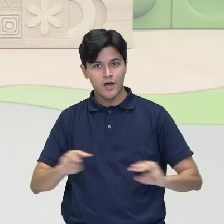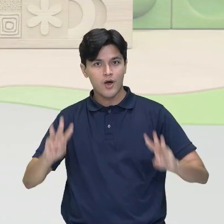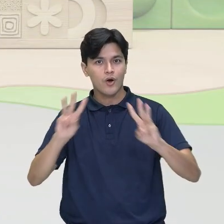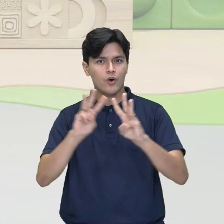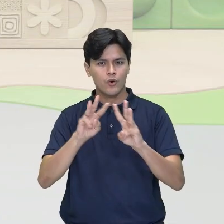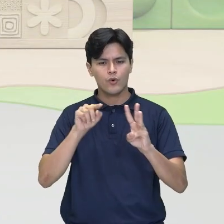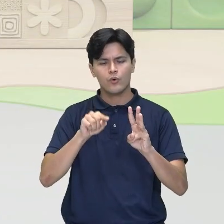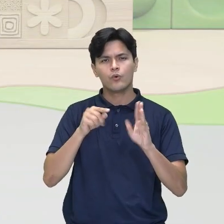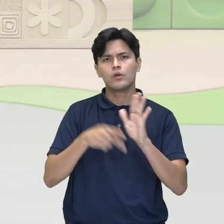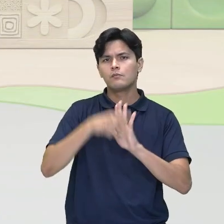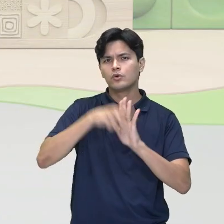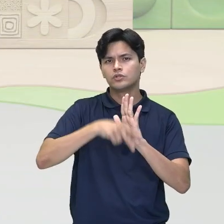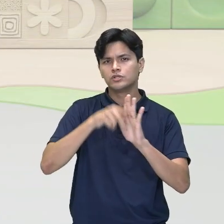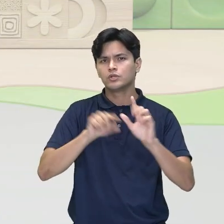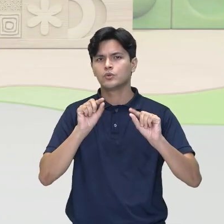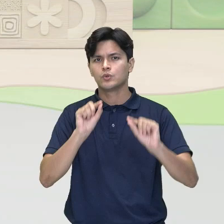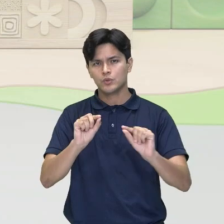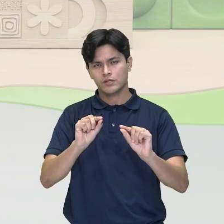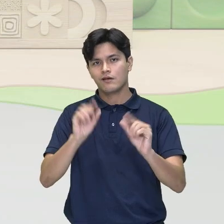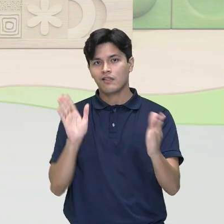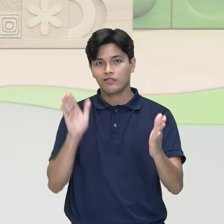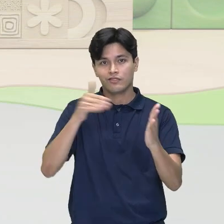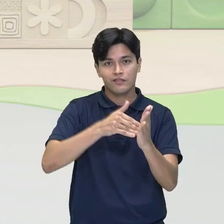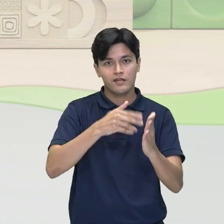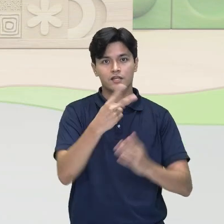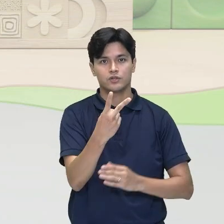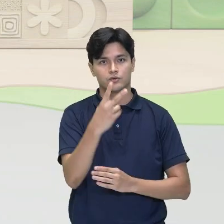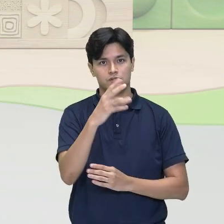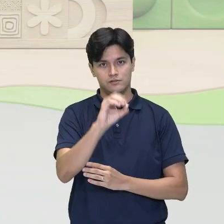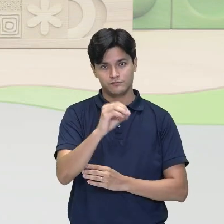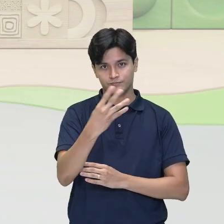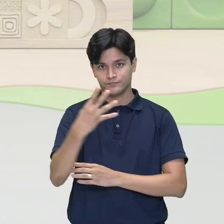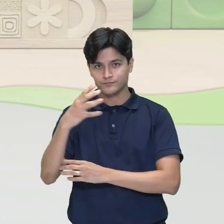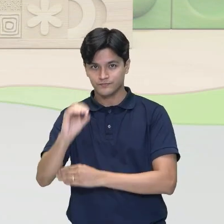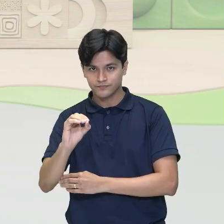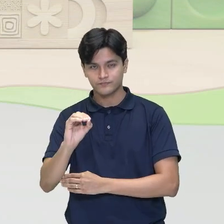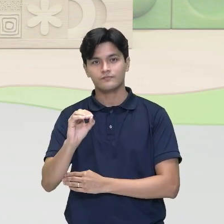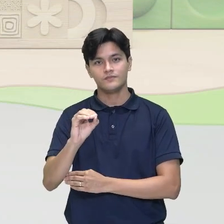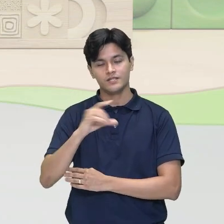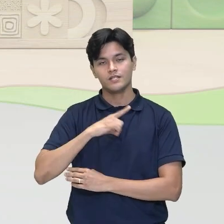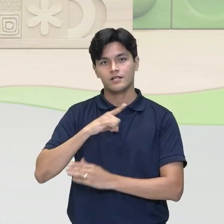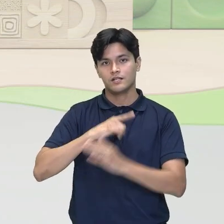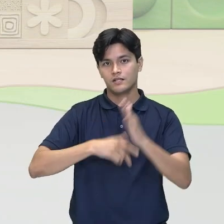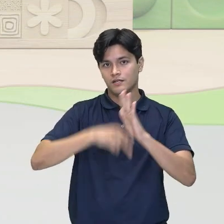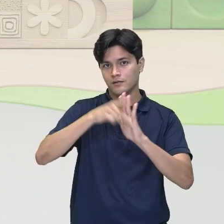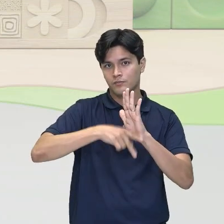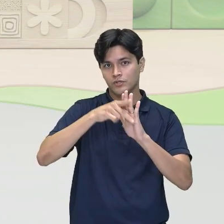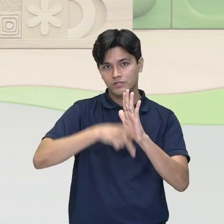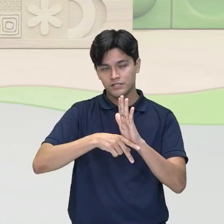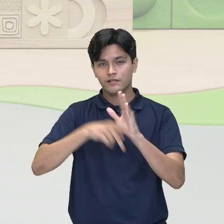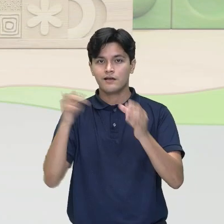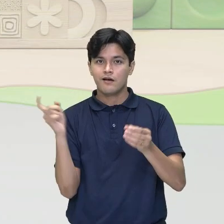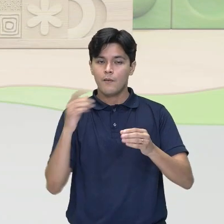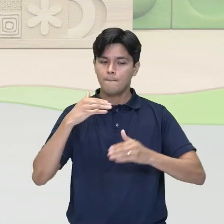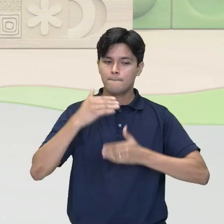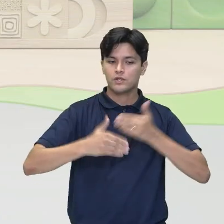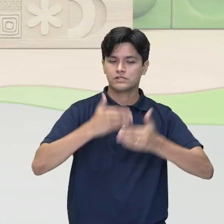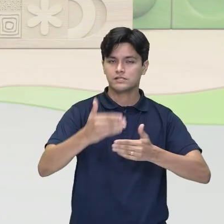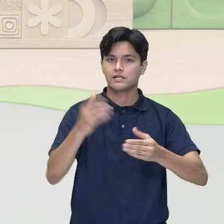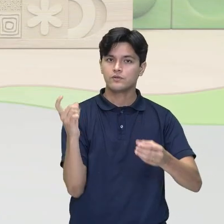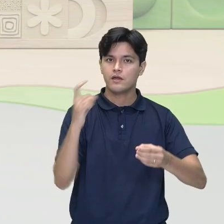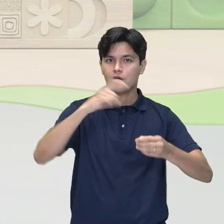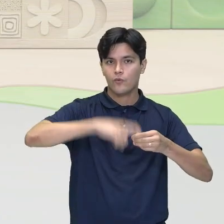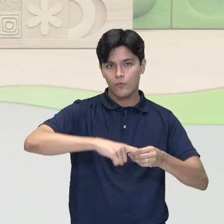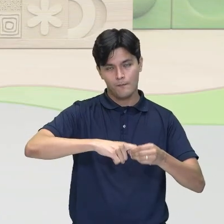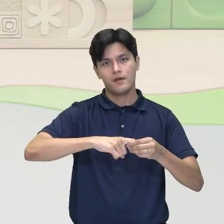de recuperação da camada de ozônio está, 2040, 2050, vai estar